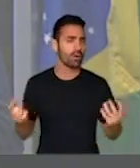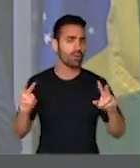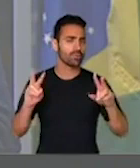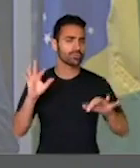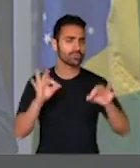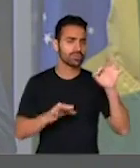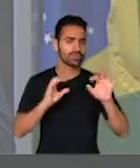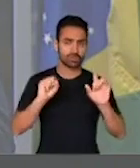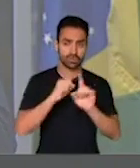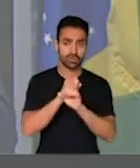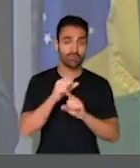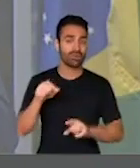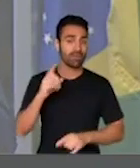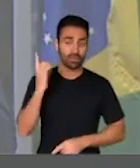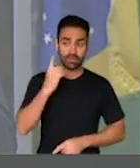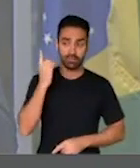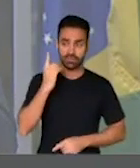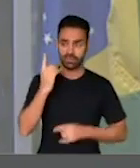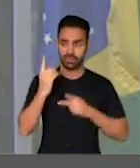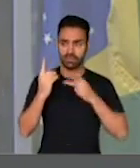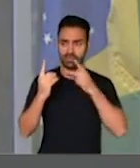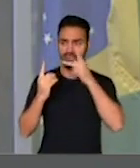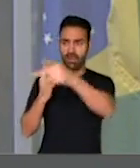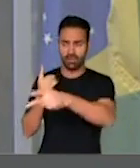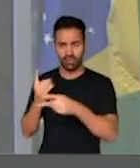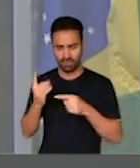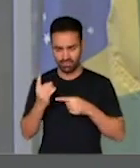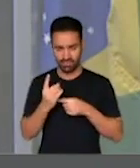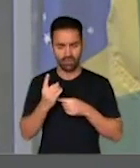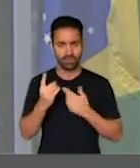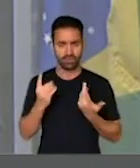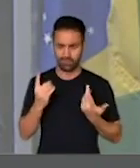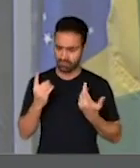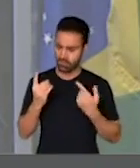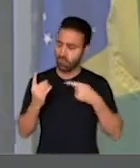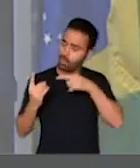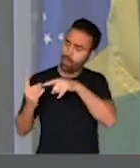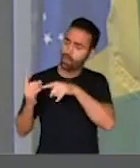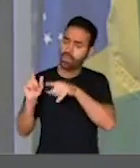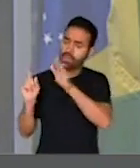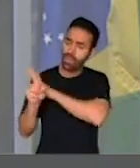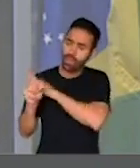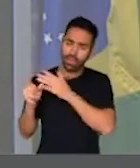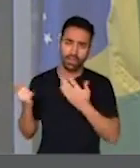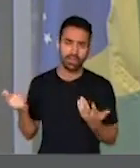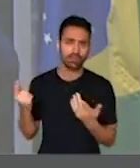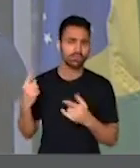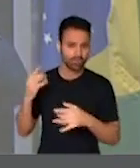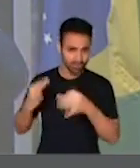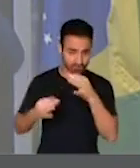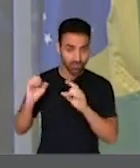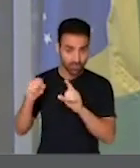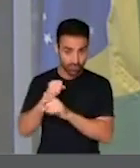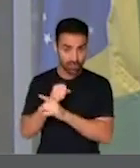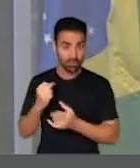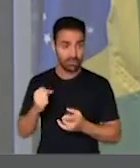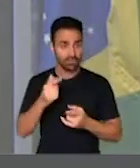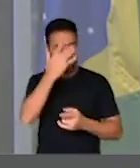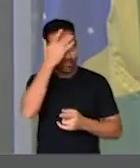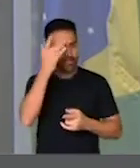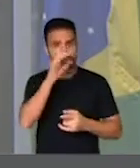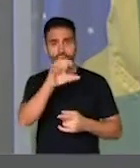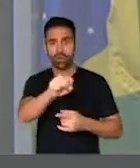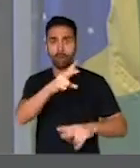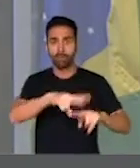para o deputado que fez aquele desrespeito ontem, que justiça social que é essa, que para condenado, para preso e que